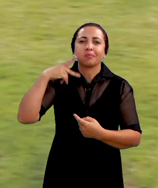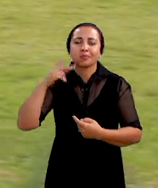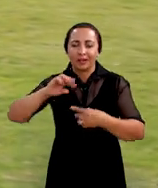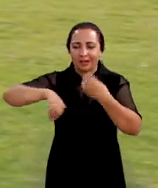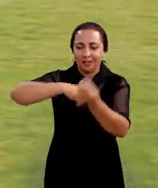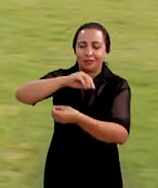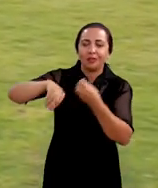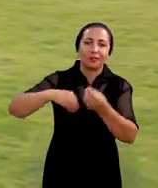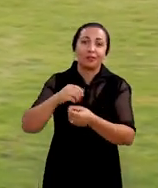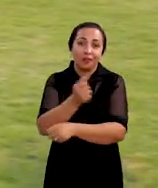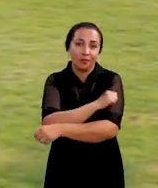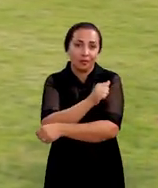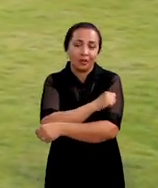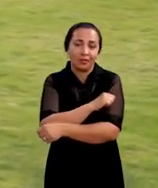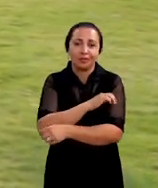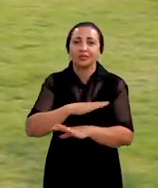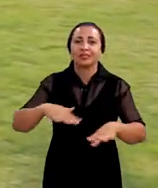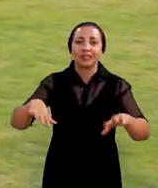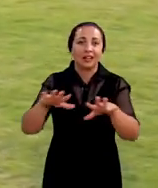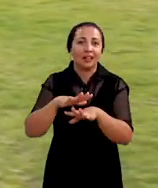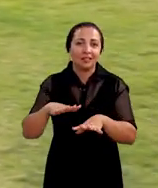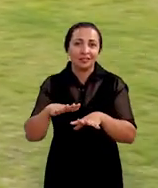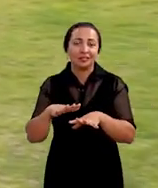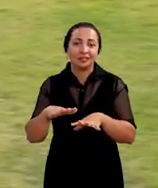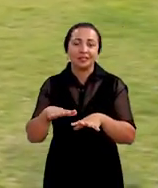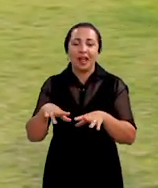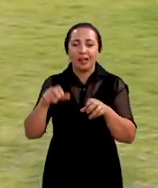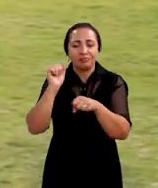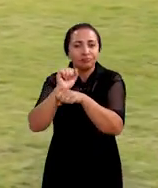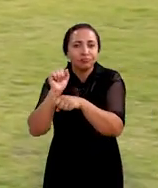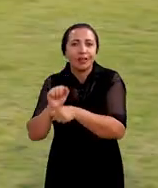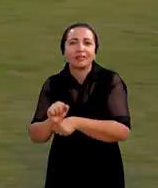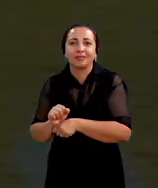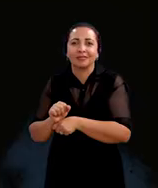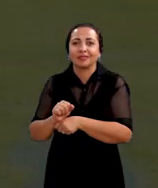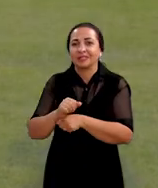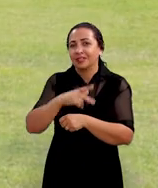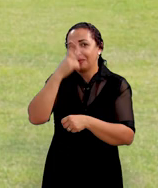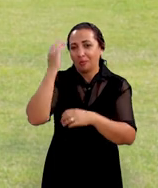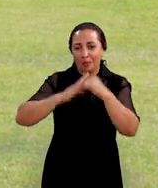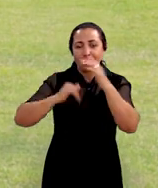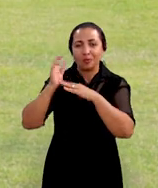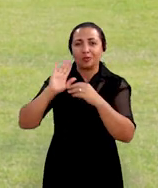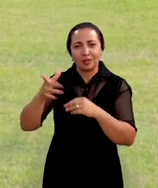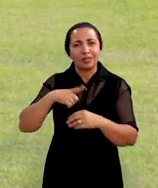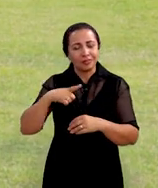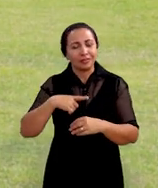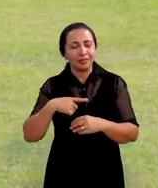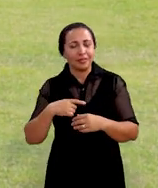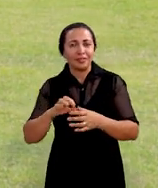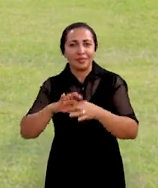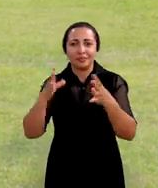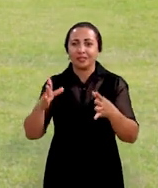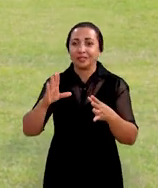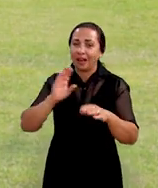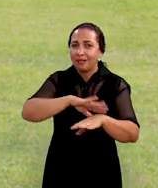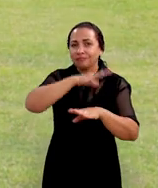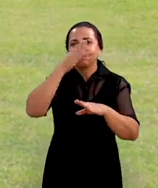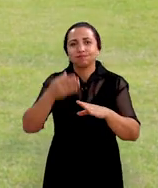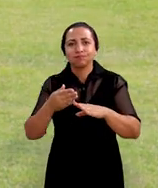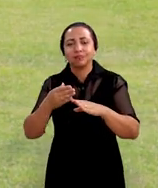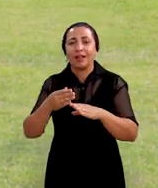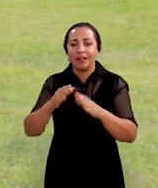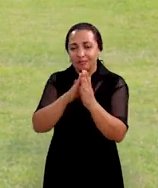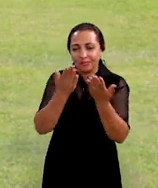e envolver o alunado nessa perspectiva. O professor já tem essa vocação, com o produto já faz essa